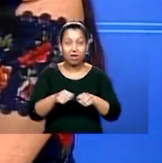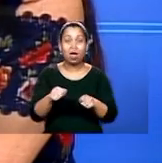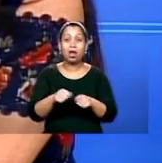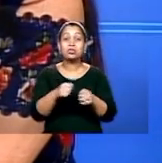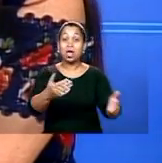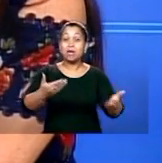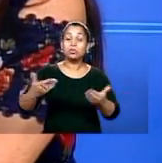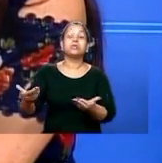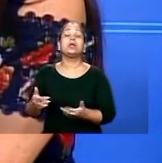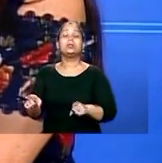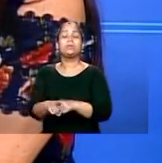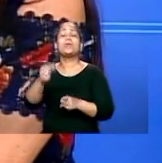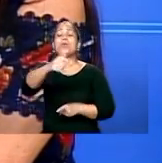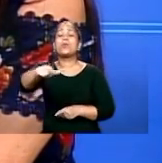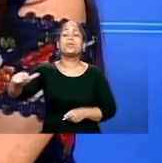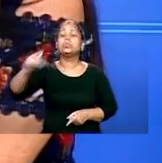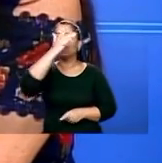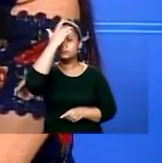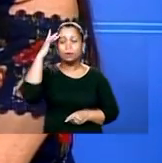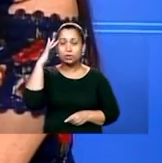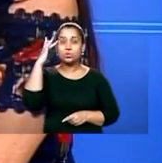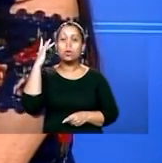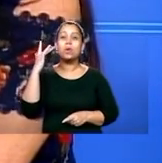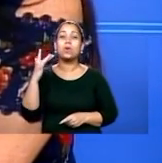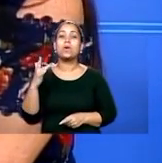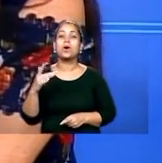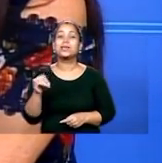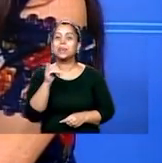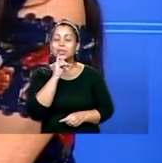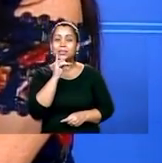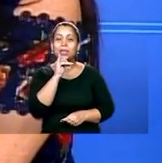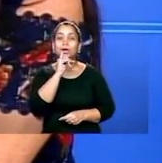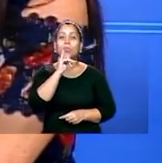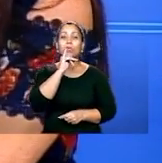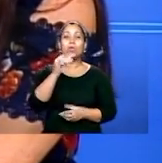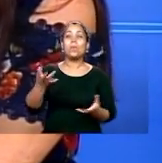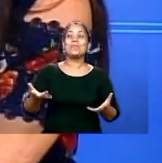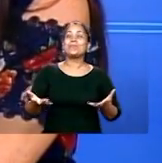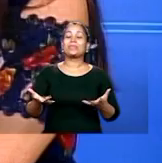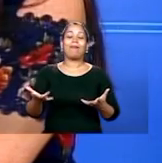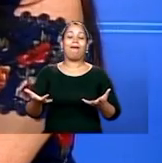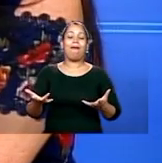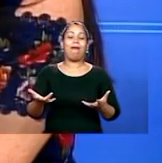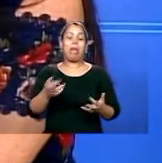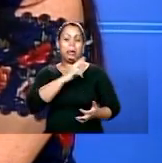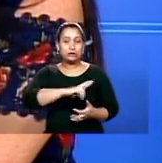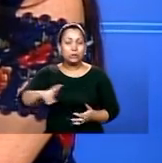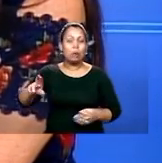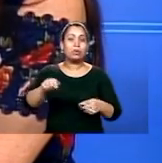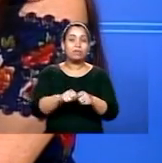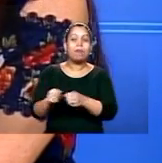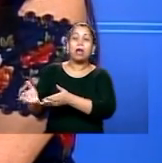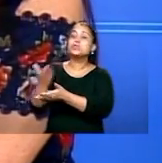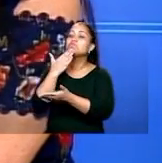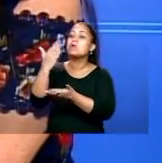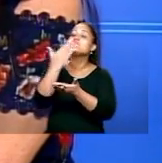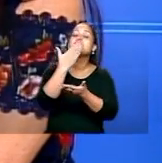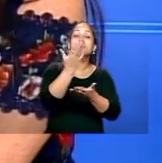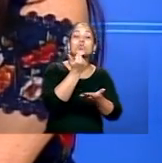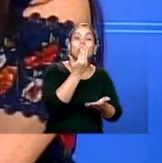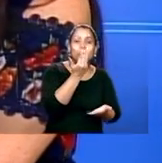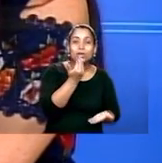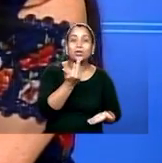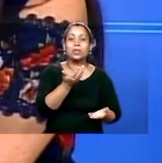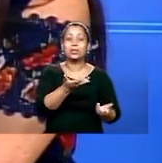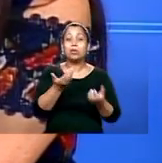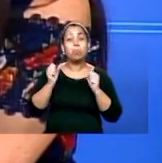outras pessoas instituições religiosas que organizam um recolhimento de alimentos, depois liga para a